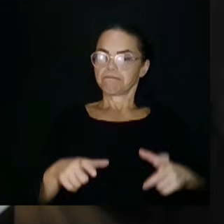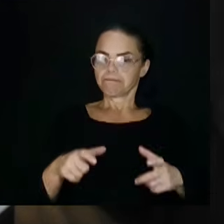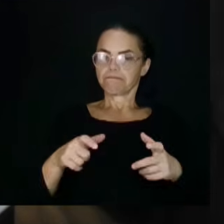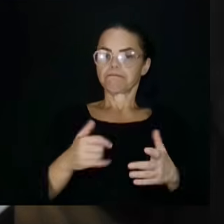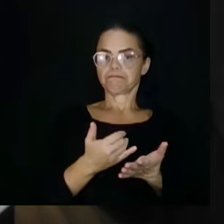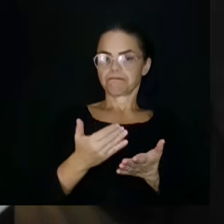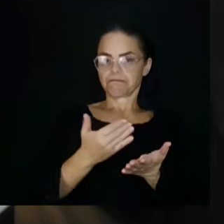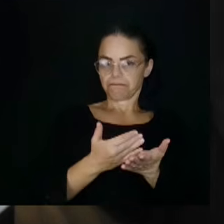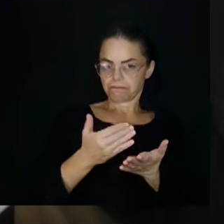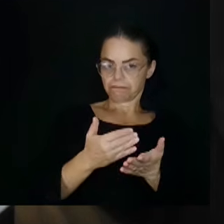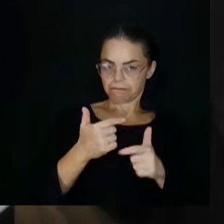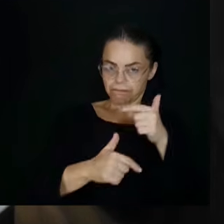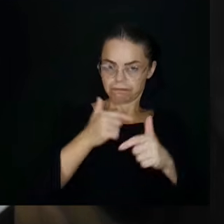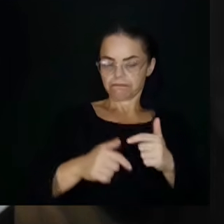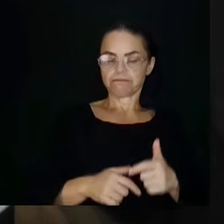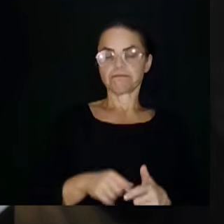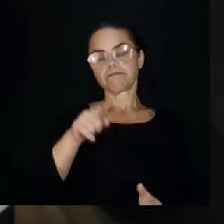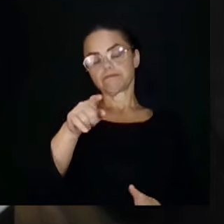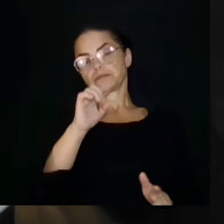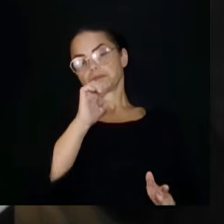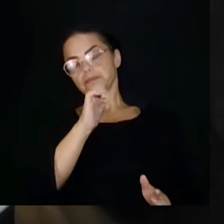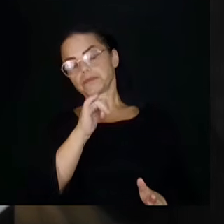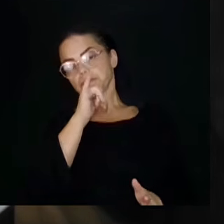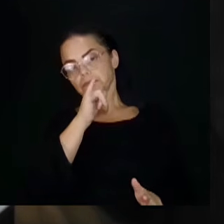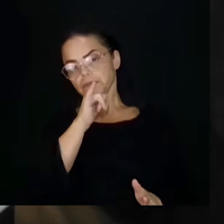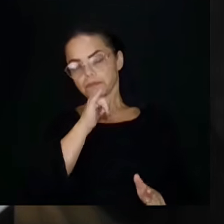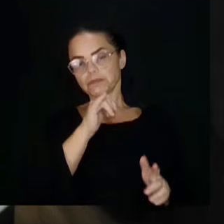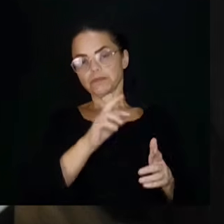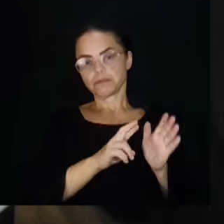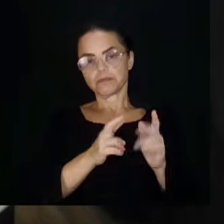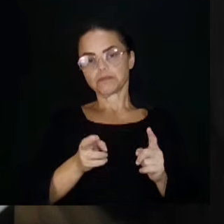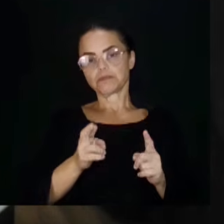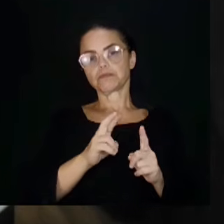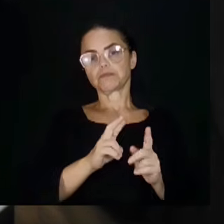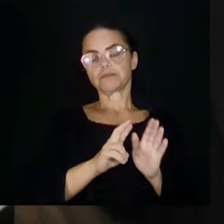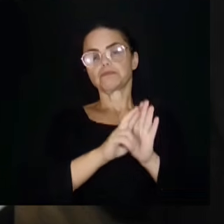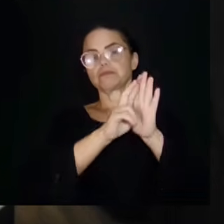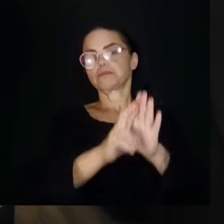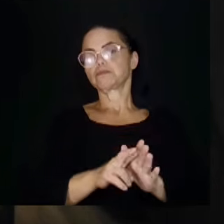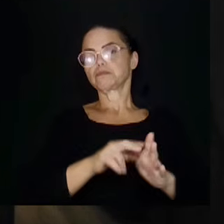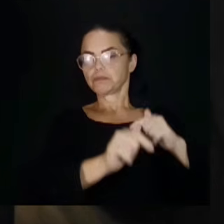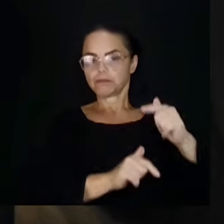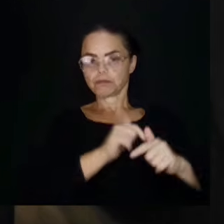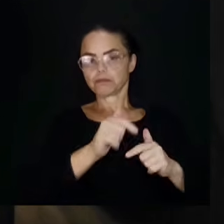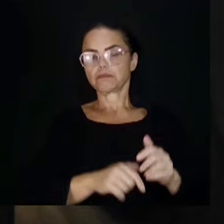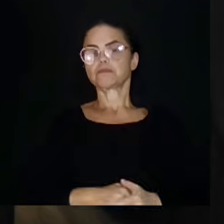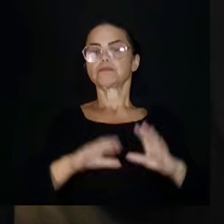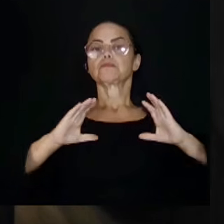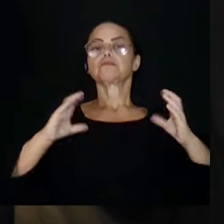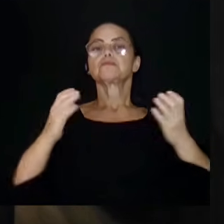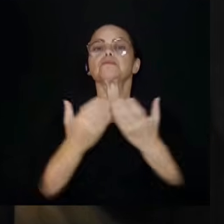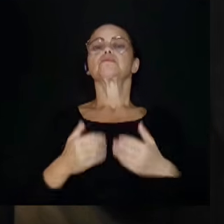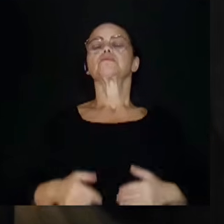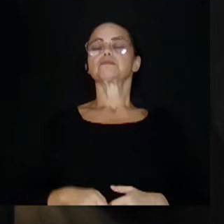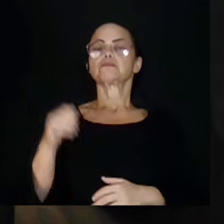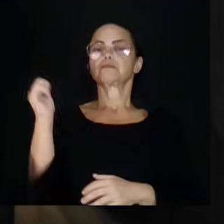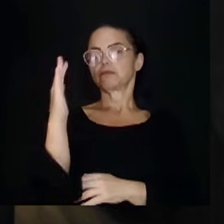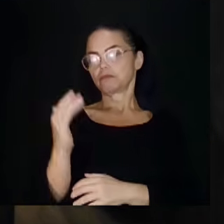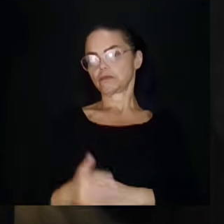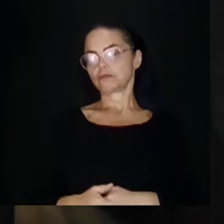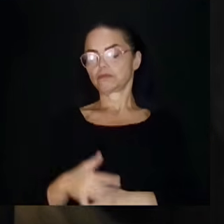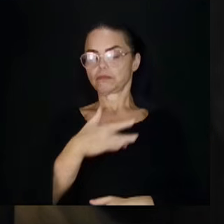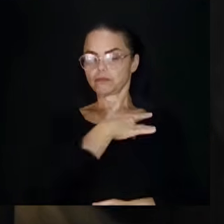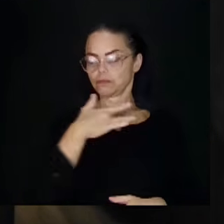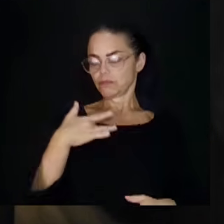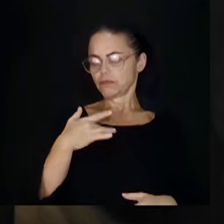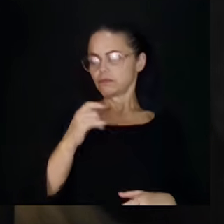por exemplo, representou aí os trabalhadores em conferências nacionais de saúde. Sim. Né? O que significou